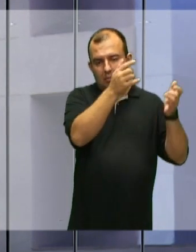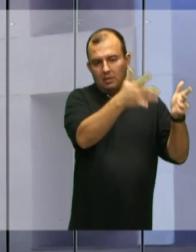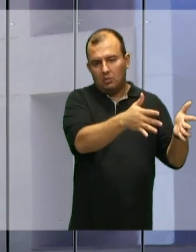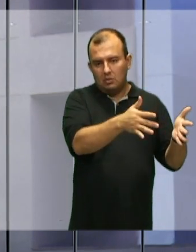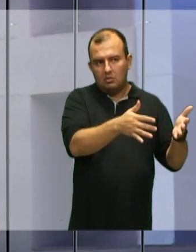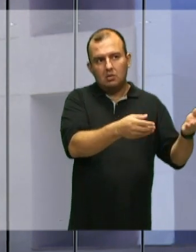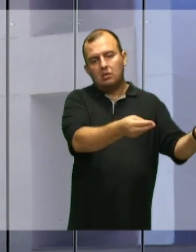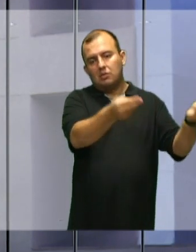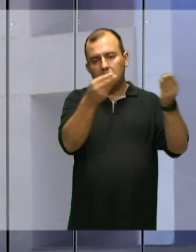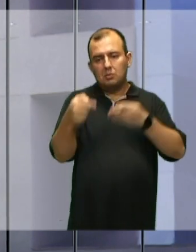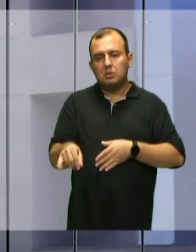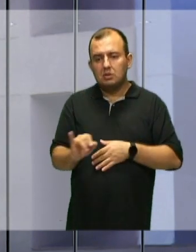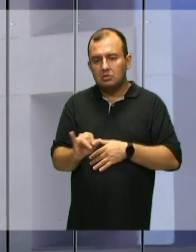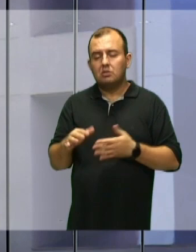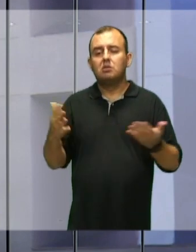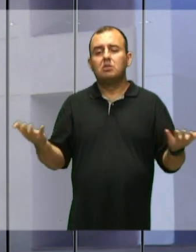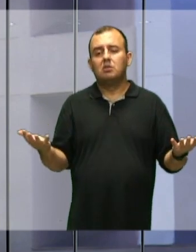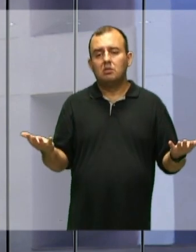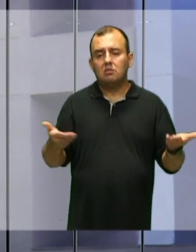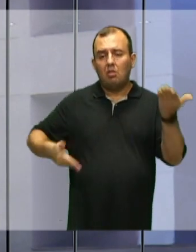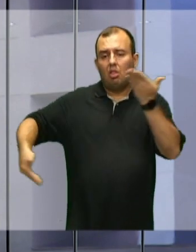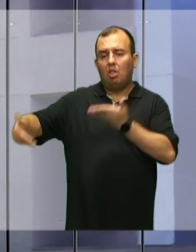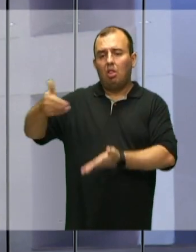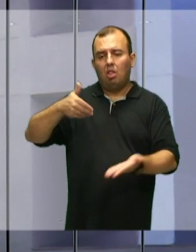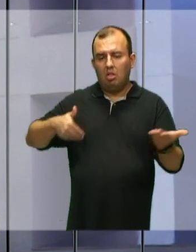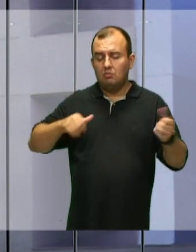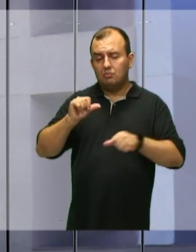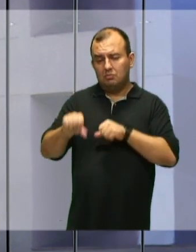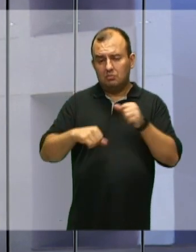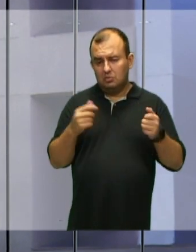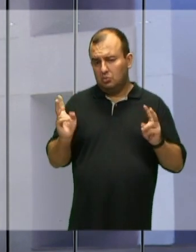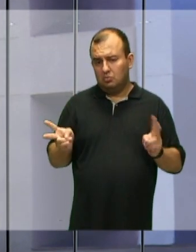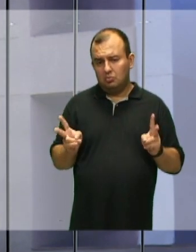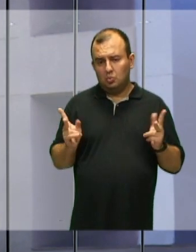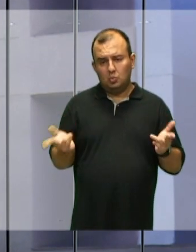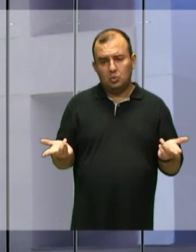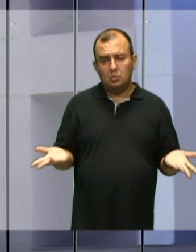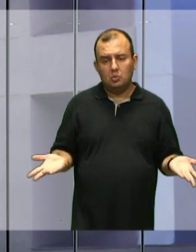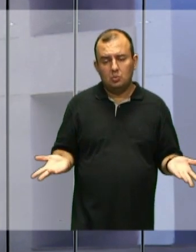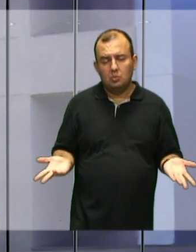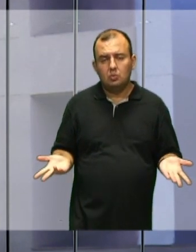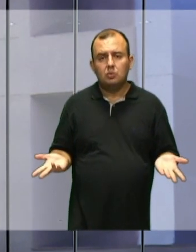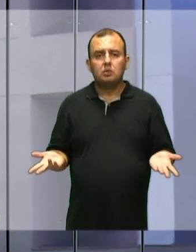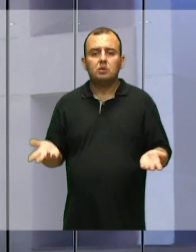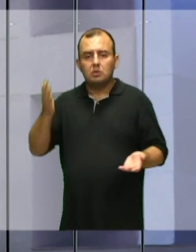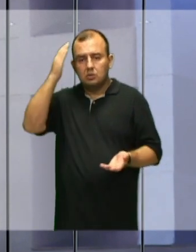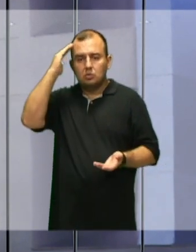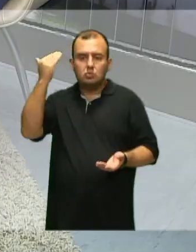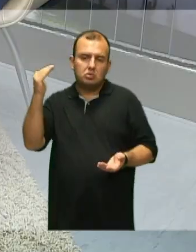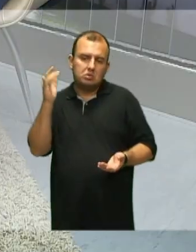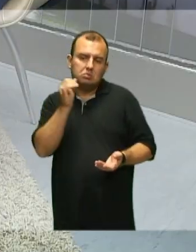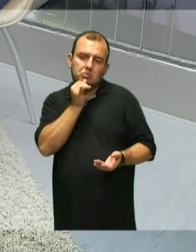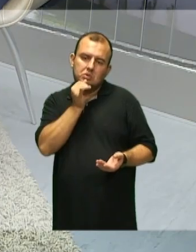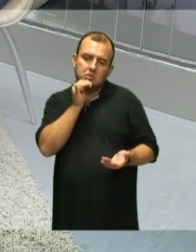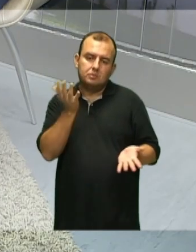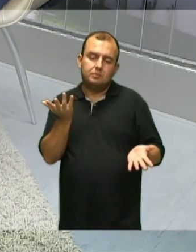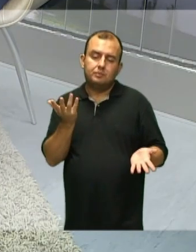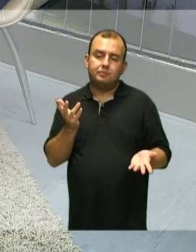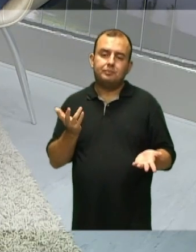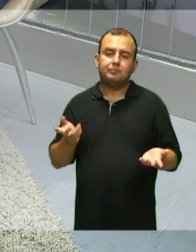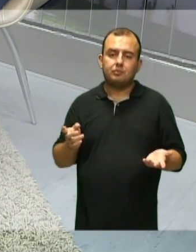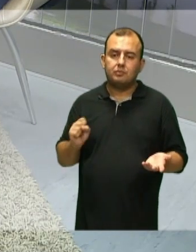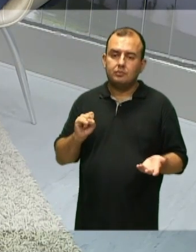né a pessoa tem alguma questão que precisa ser tratada nós não temos nenhum morador de rua desse lá em Curitiba por acaso Então vamos